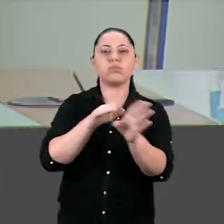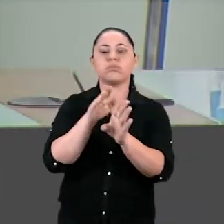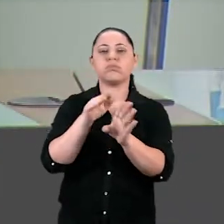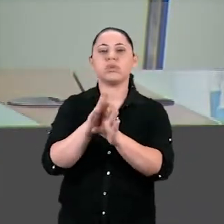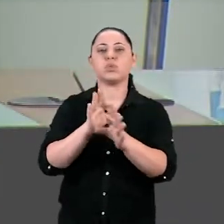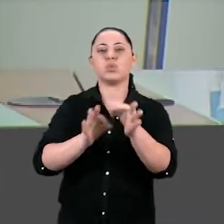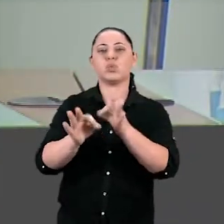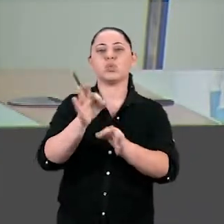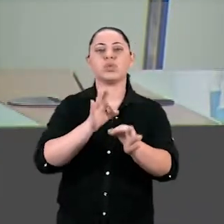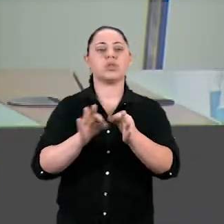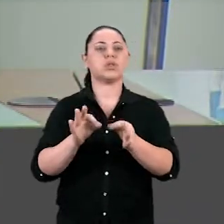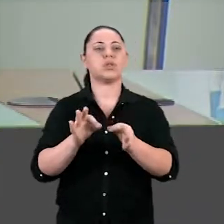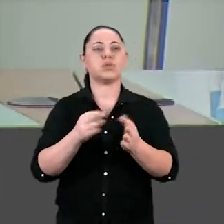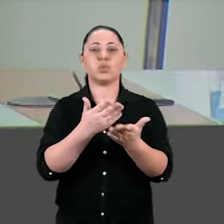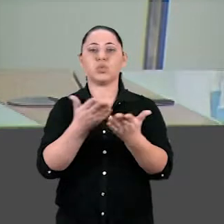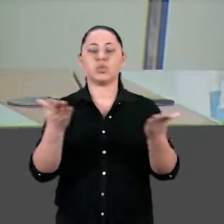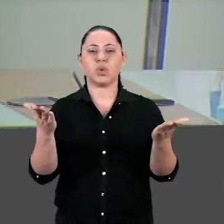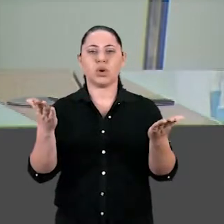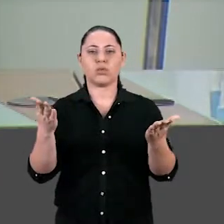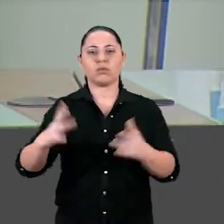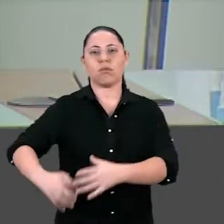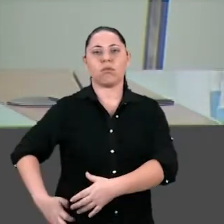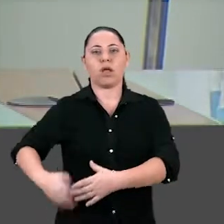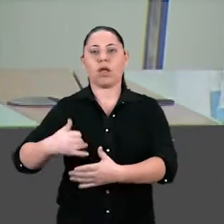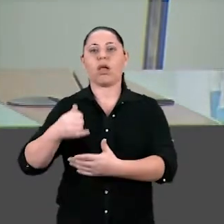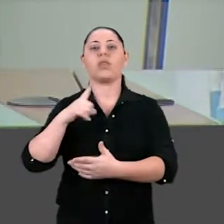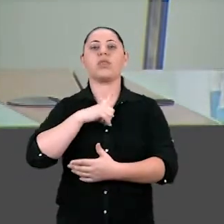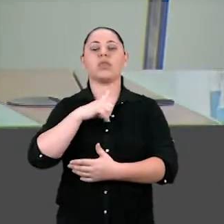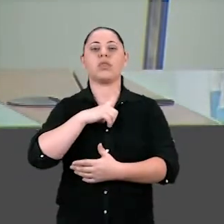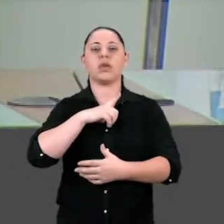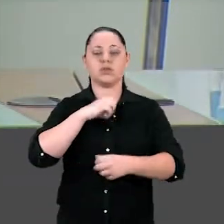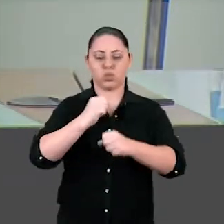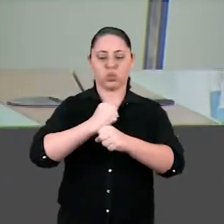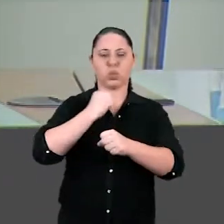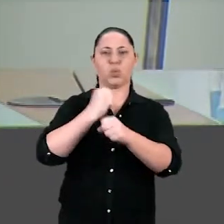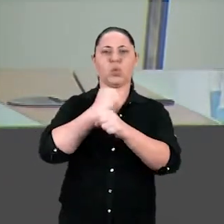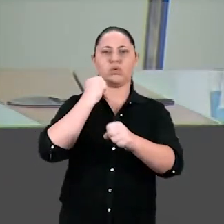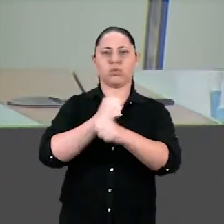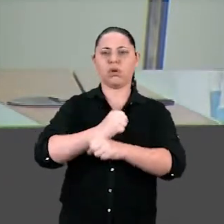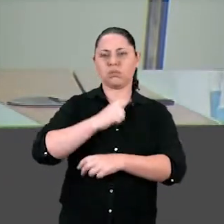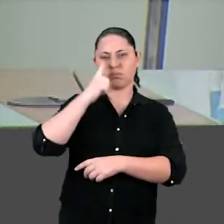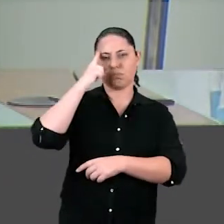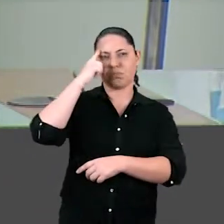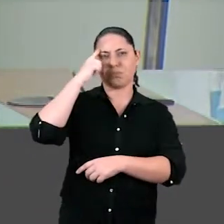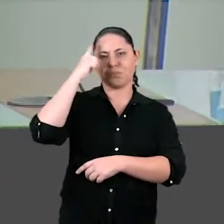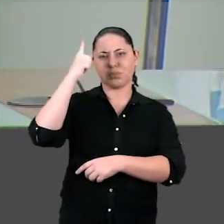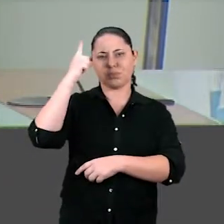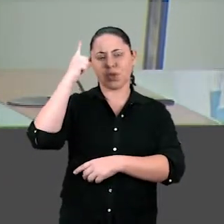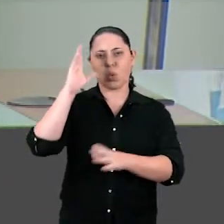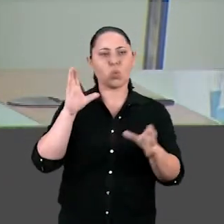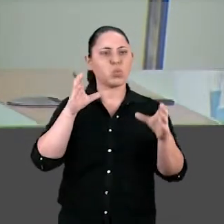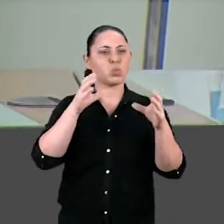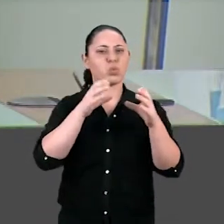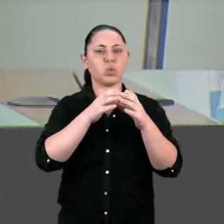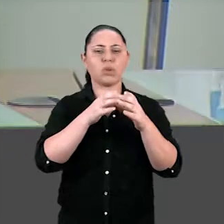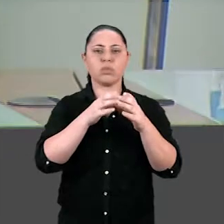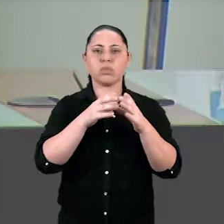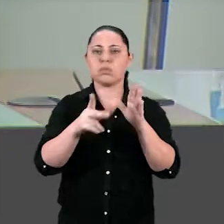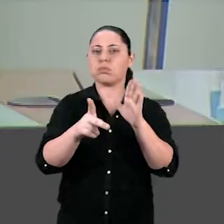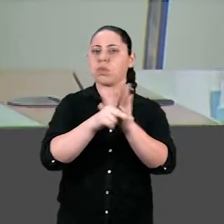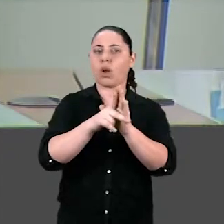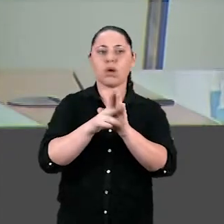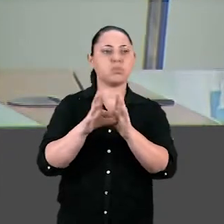condutores individuais que todos nós carregamos no bolso e que efetivamente constroem um ideal coletivo ou constroem uma ideia específica. É